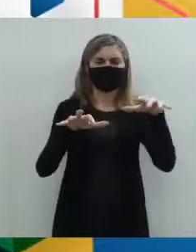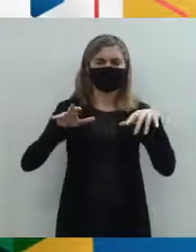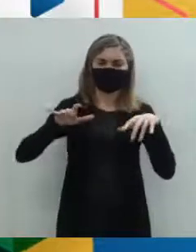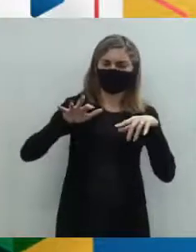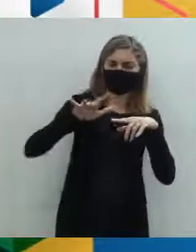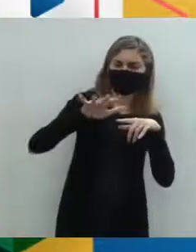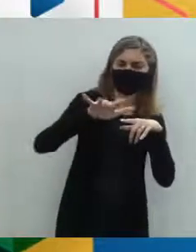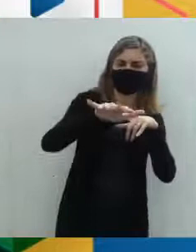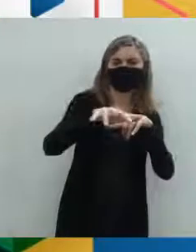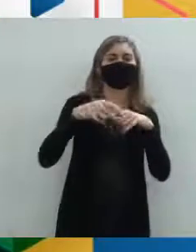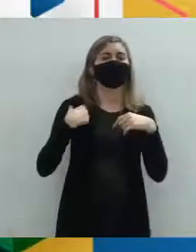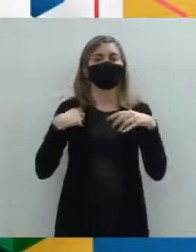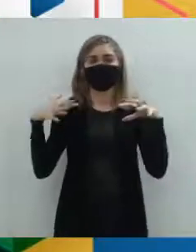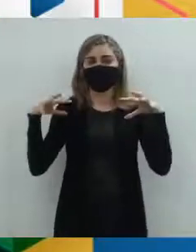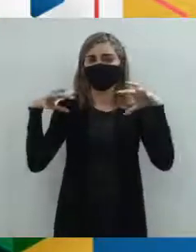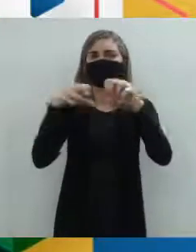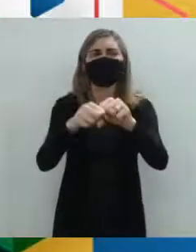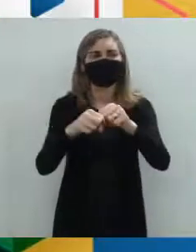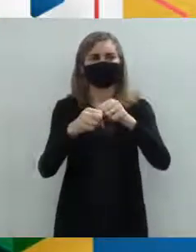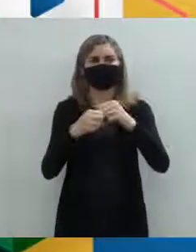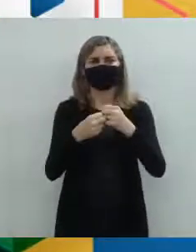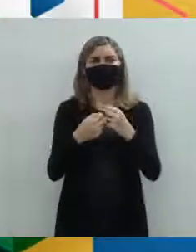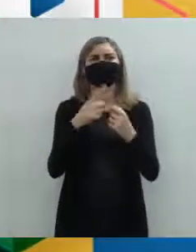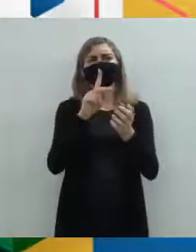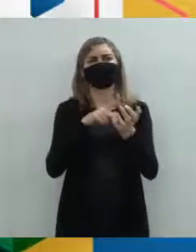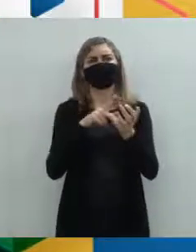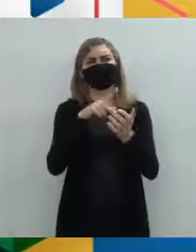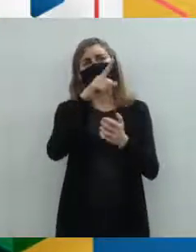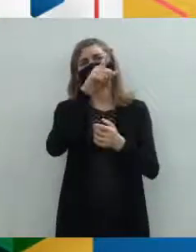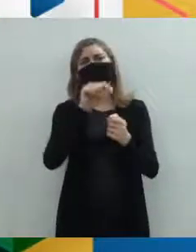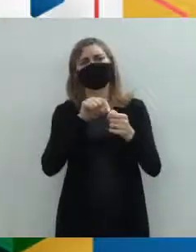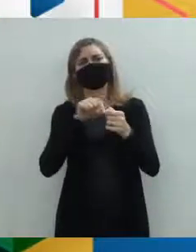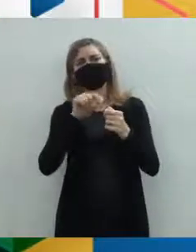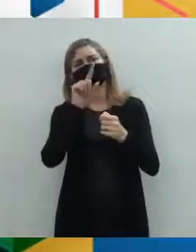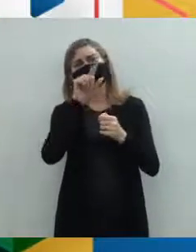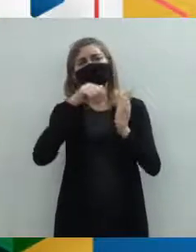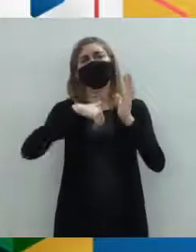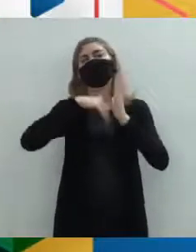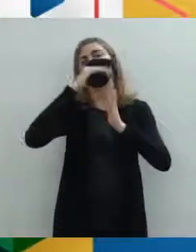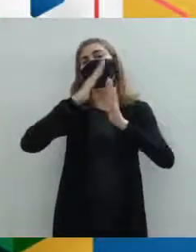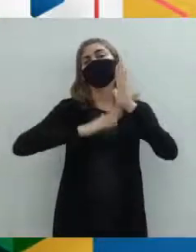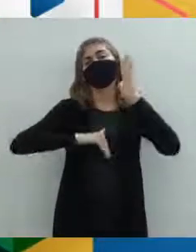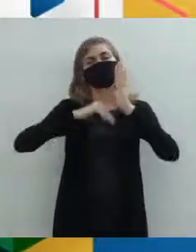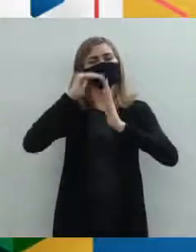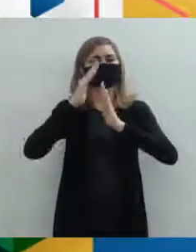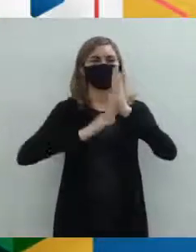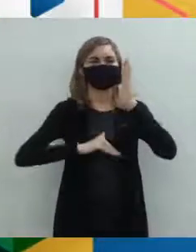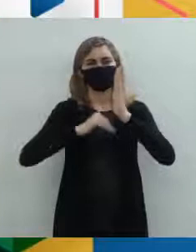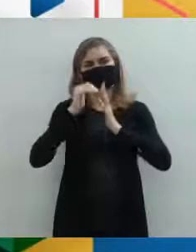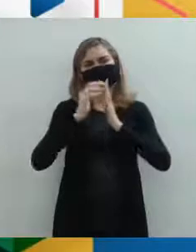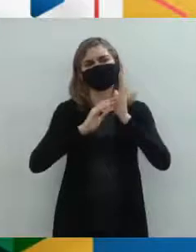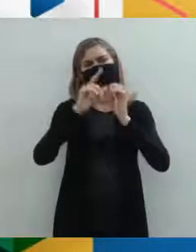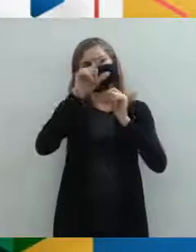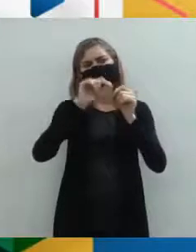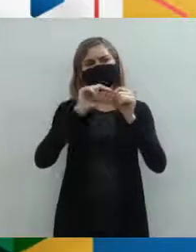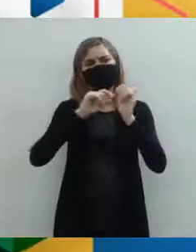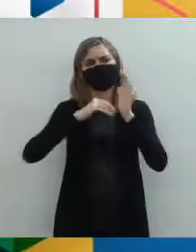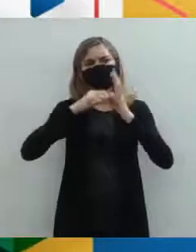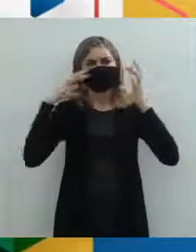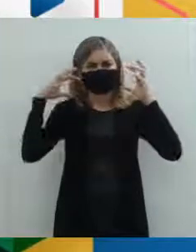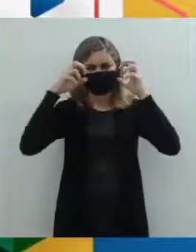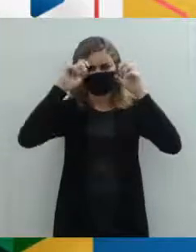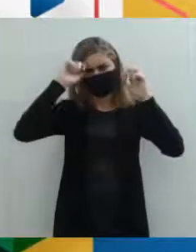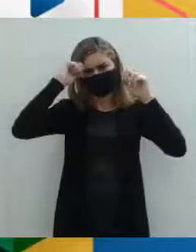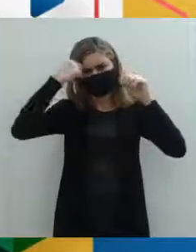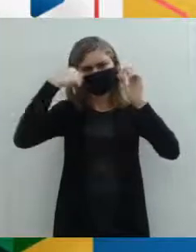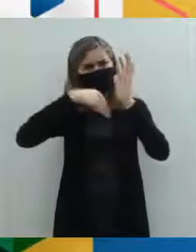que ela vai atacar ele. Mas na realidade, o que é que ele vai? Isso é uma pintura, gente, uma pintura. Aí ele vai colocar sombra, ele